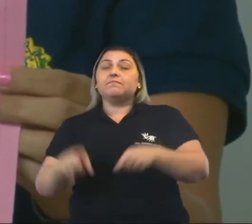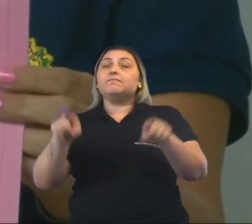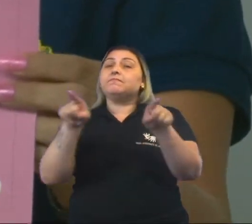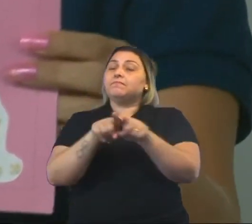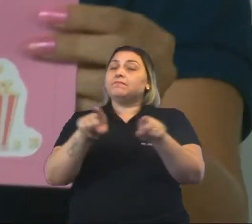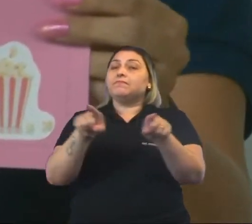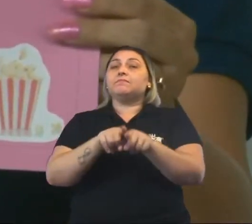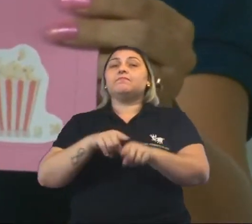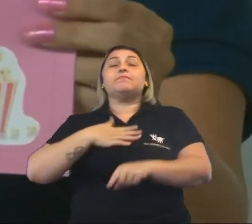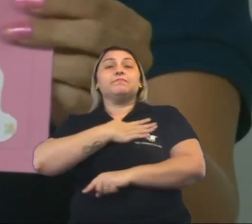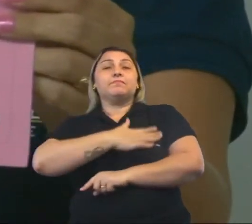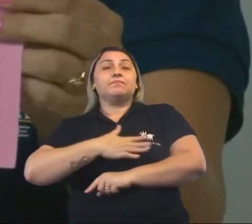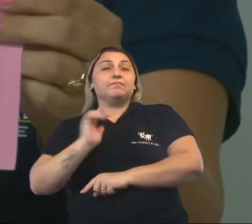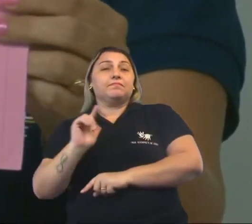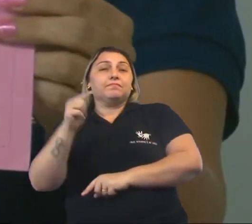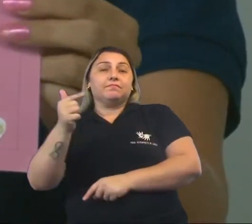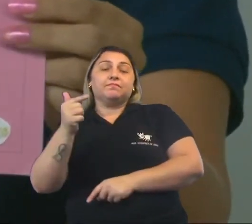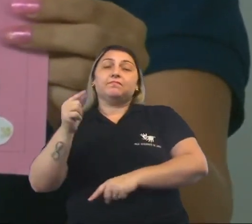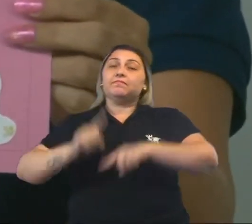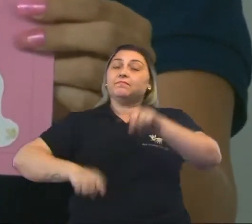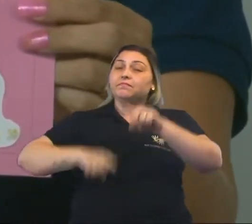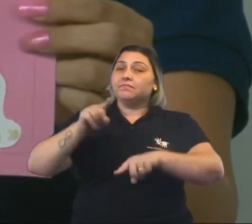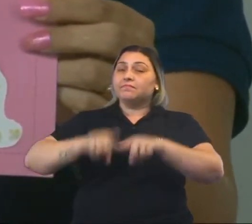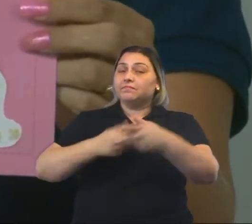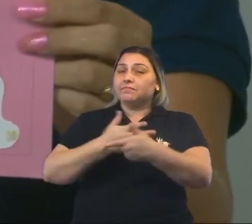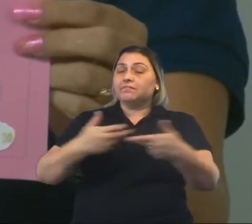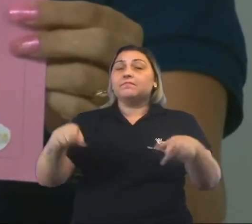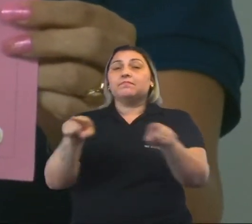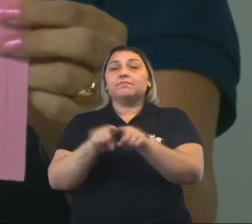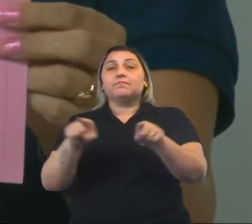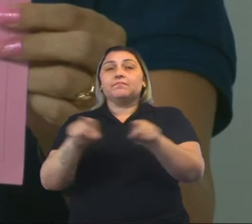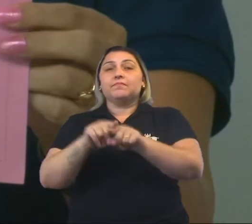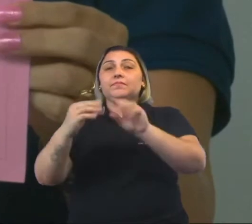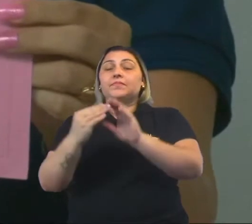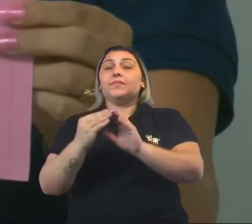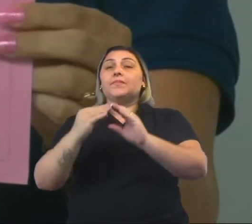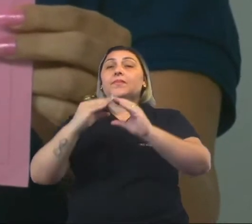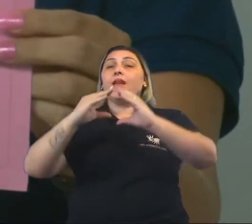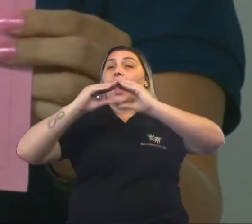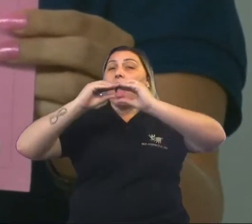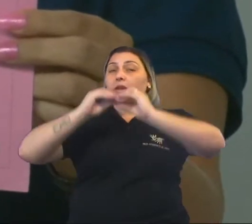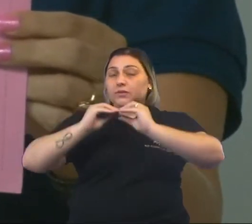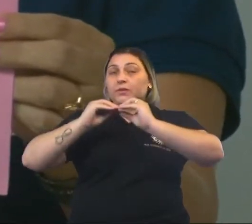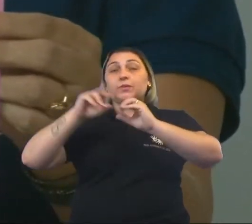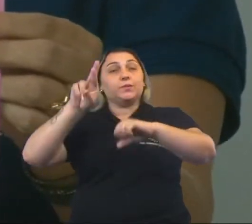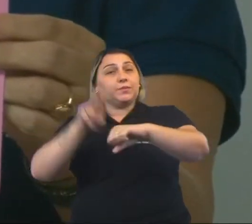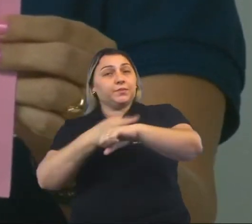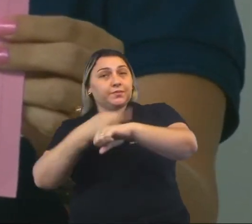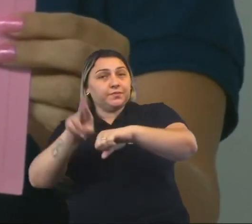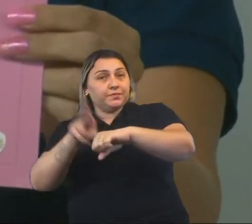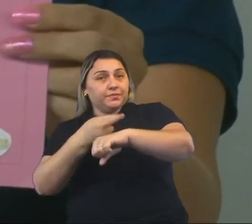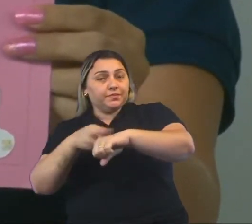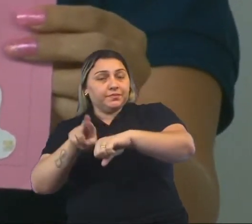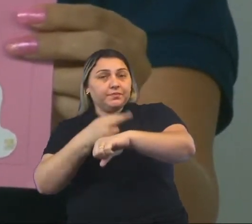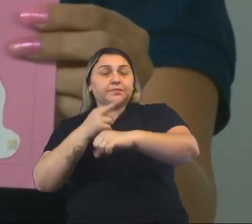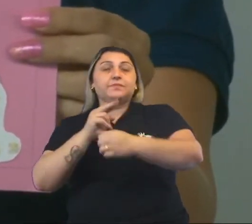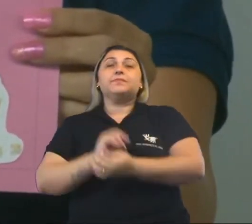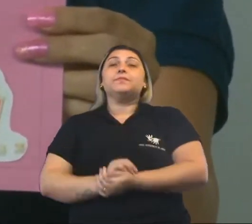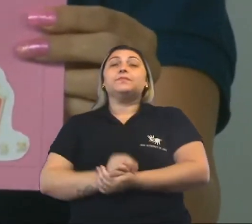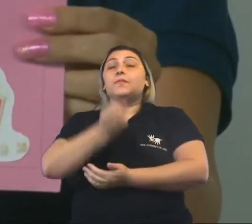também gosto de outras coisas. Eu também gosto de sanduíche, de chocolate,